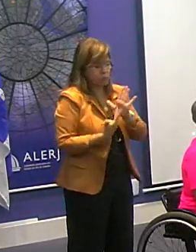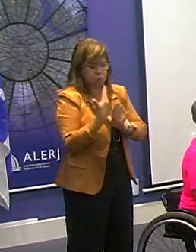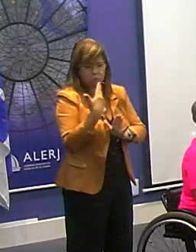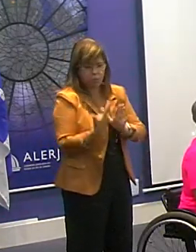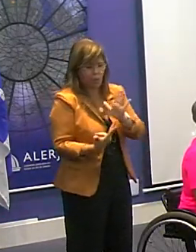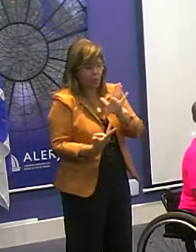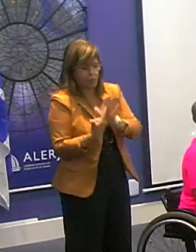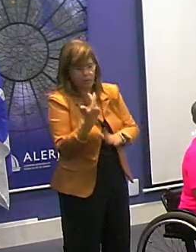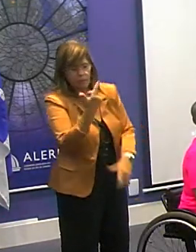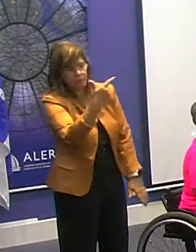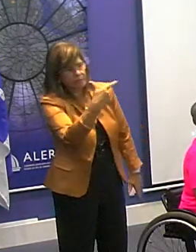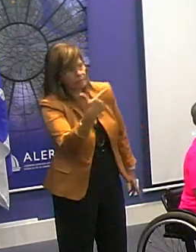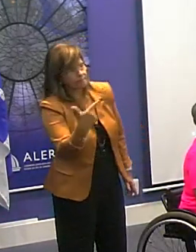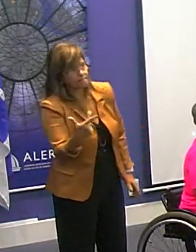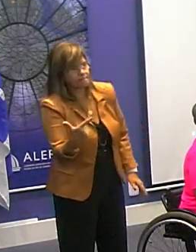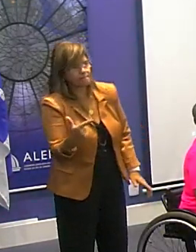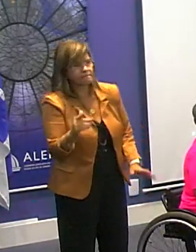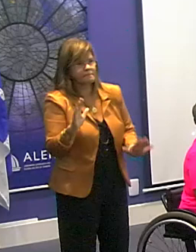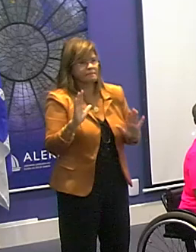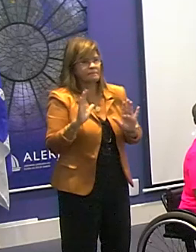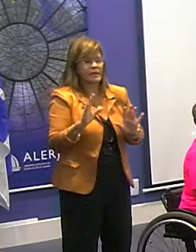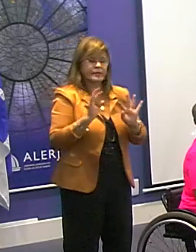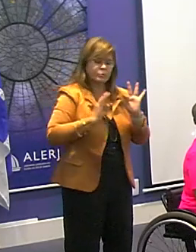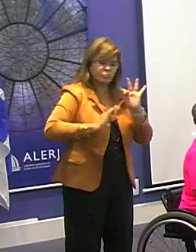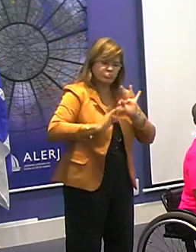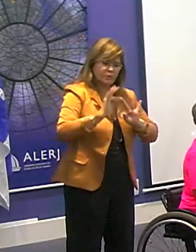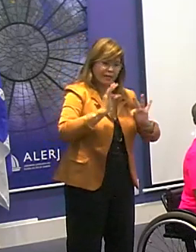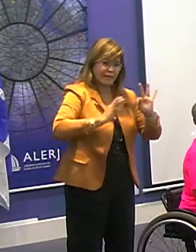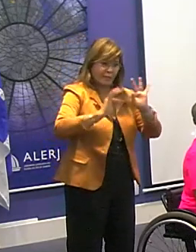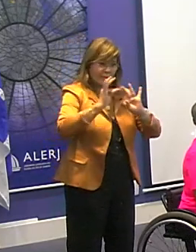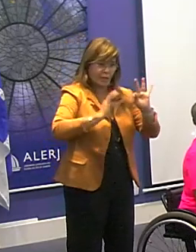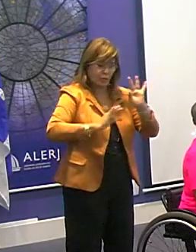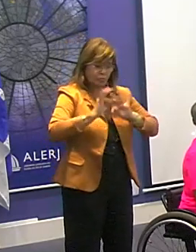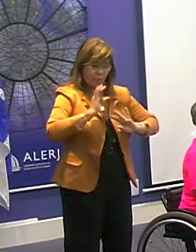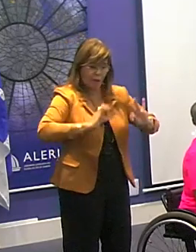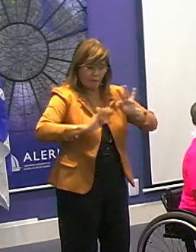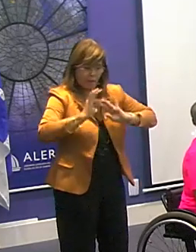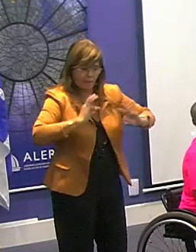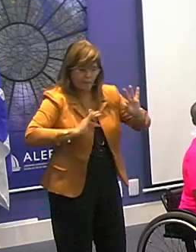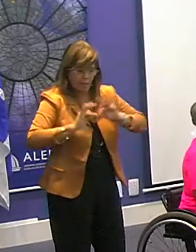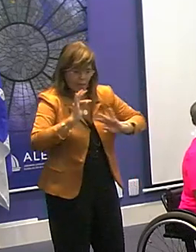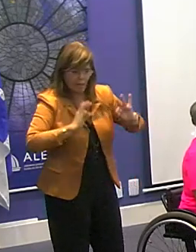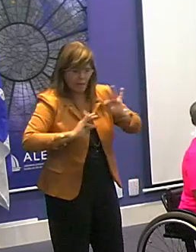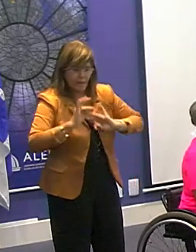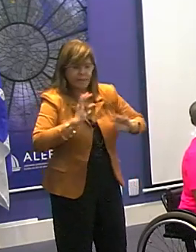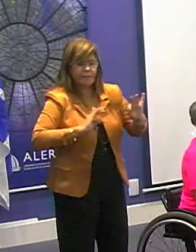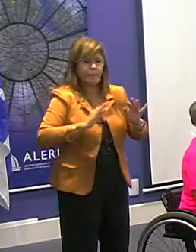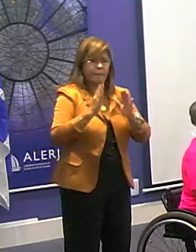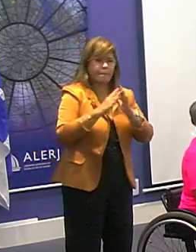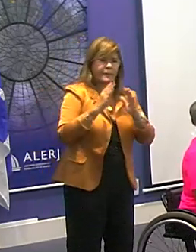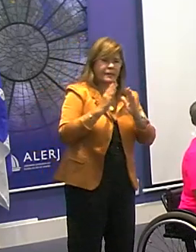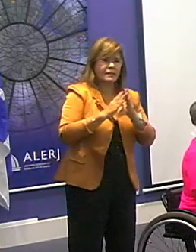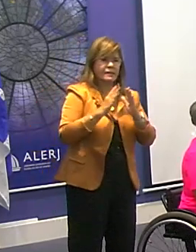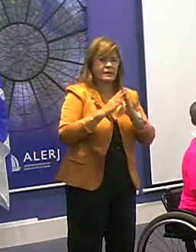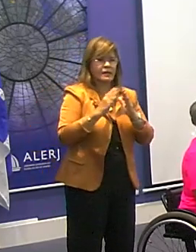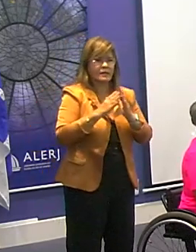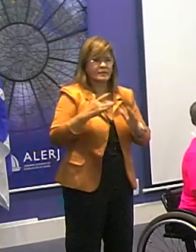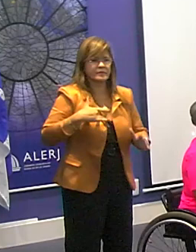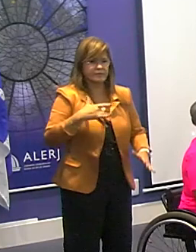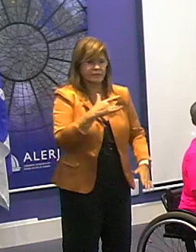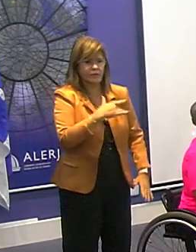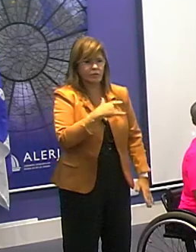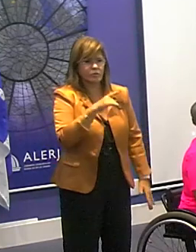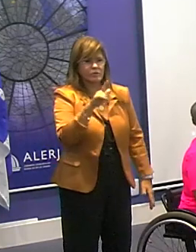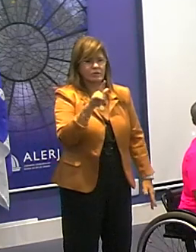não tenho nada, mas fiz um tratamento muito moderno na Casa de Saúde de São Vicente, da